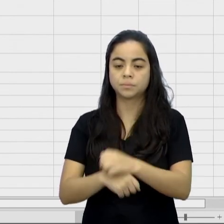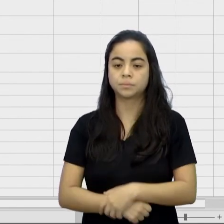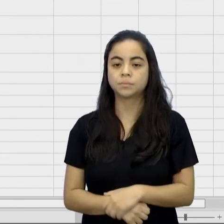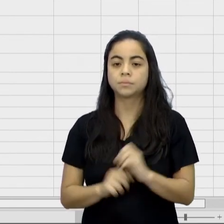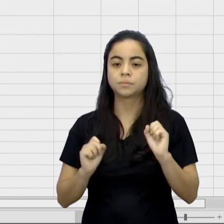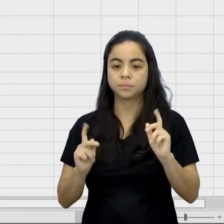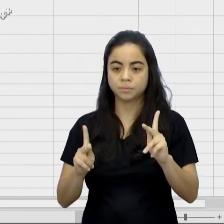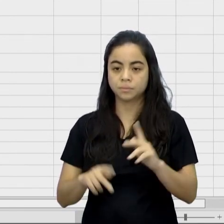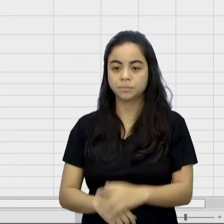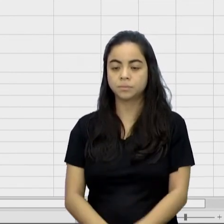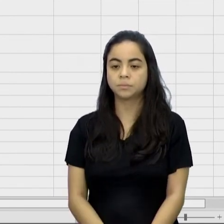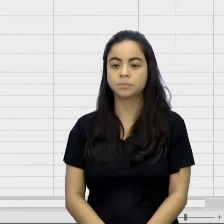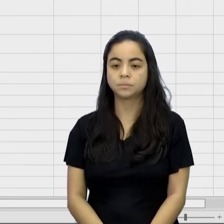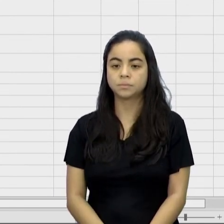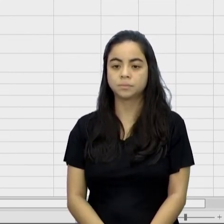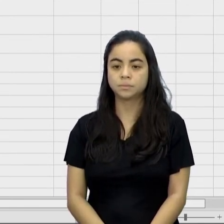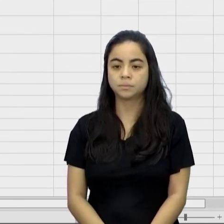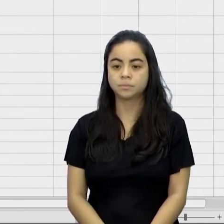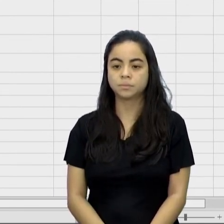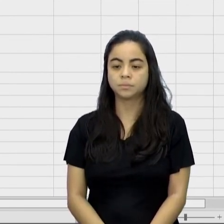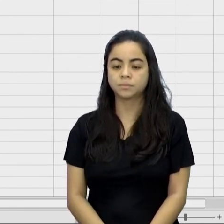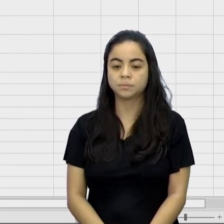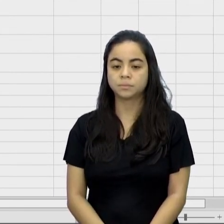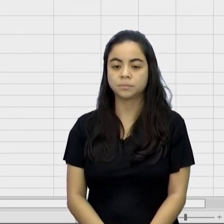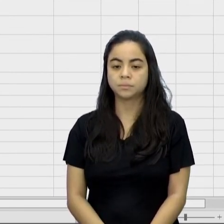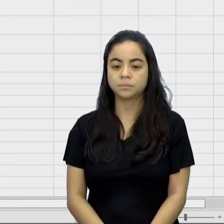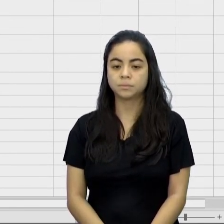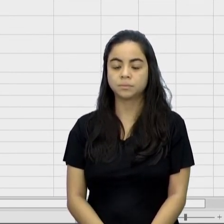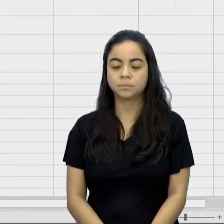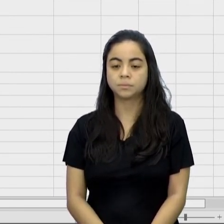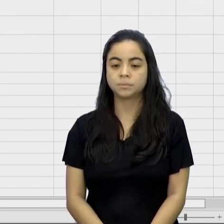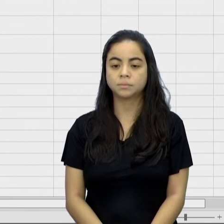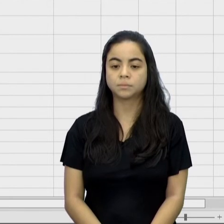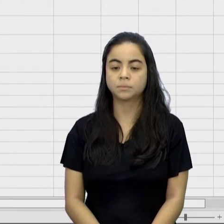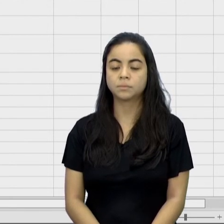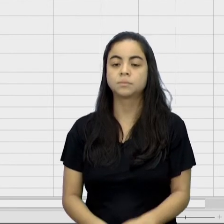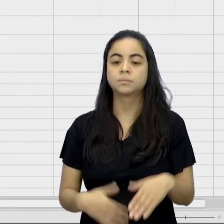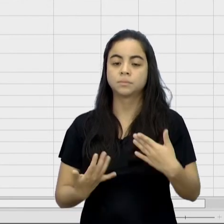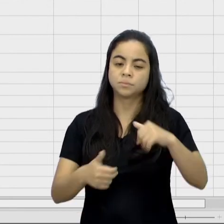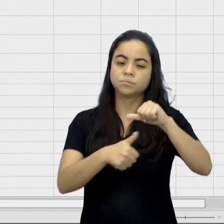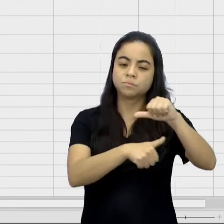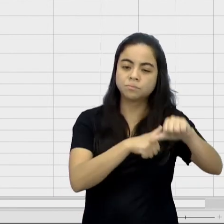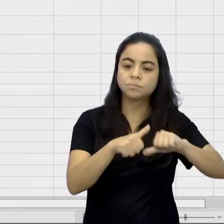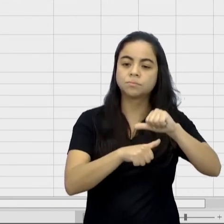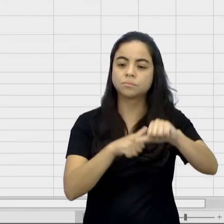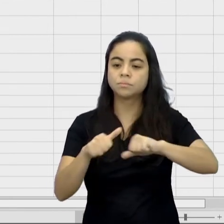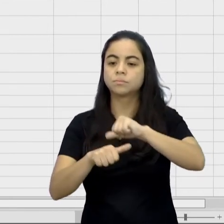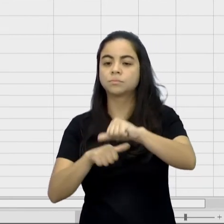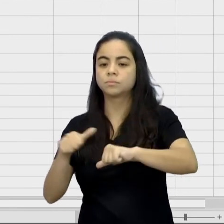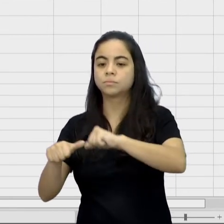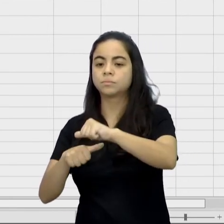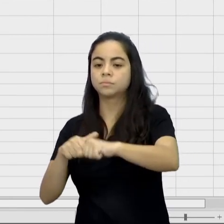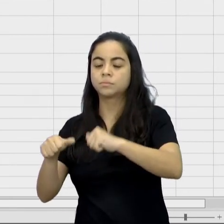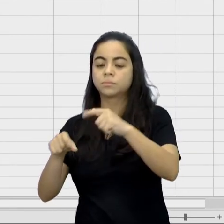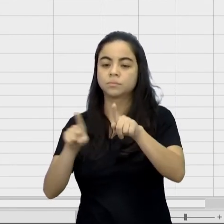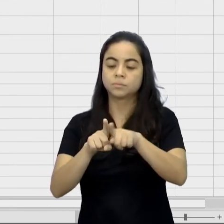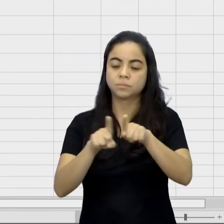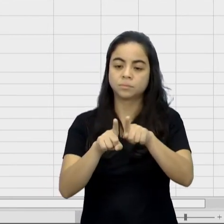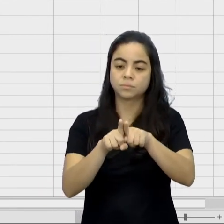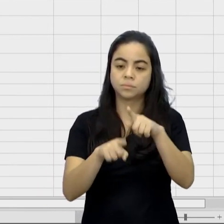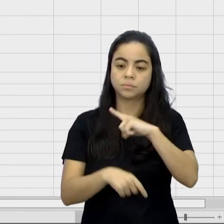Isso, aqui é autossoma. E conforme a gente vai alterando os valores aqui, automaticamente ele